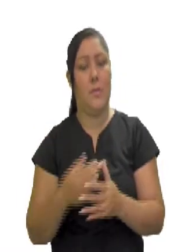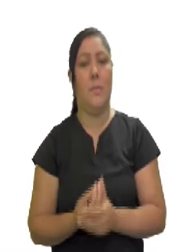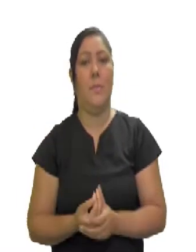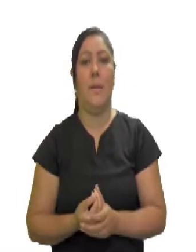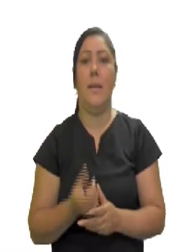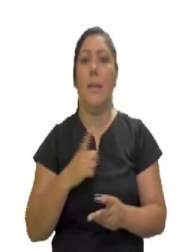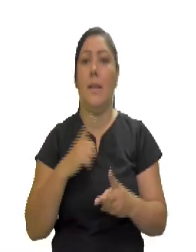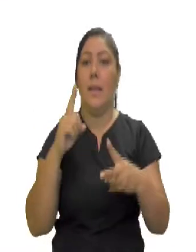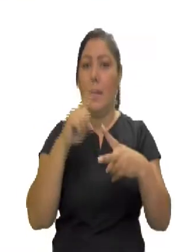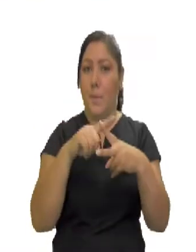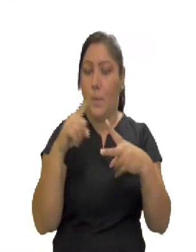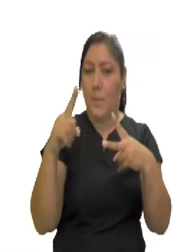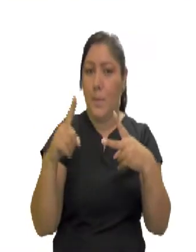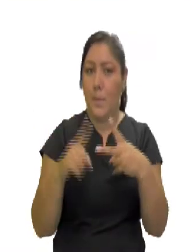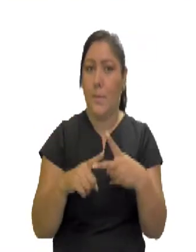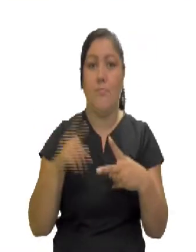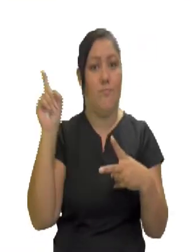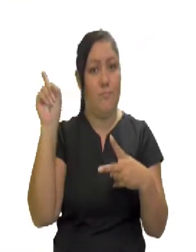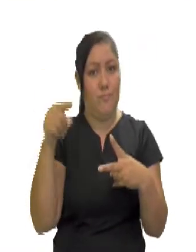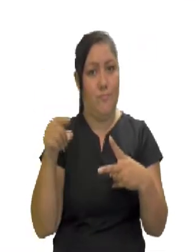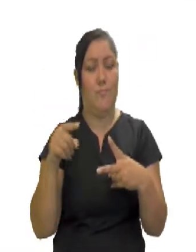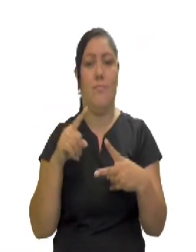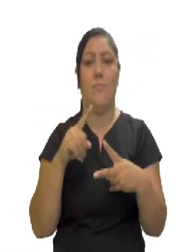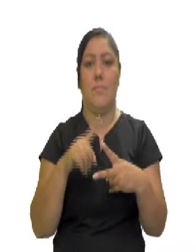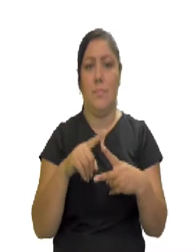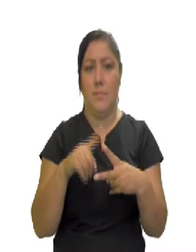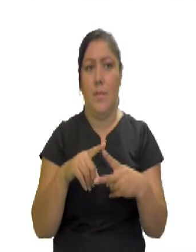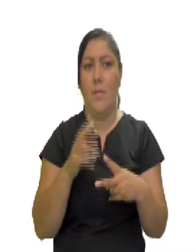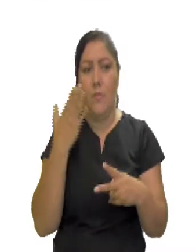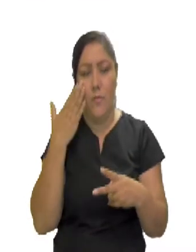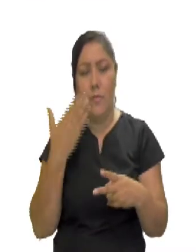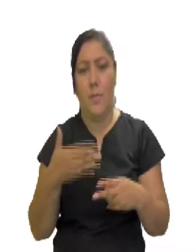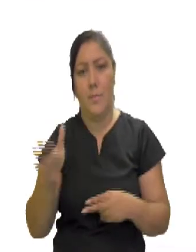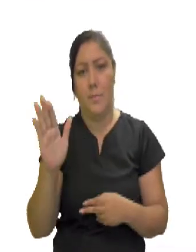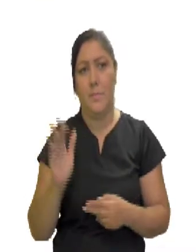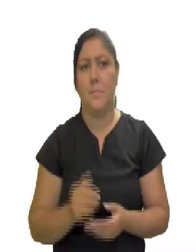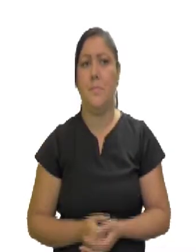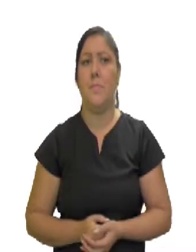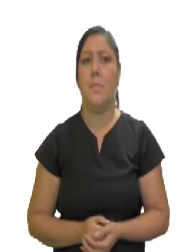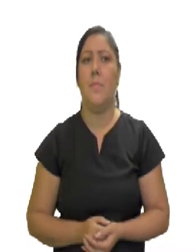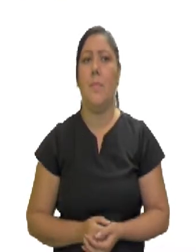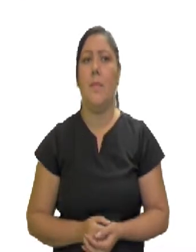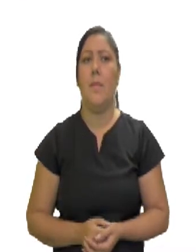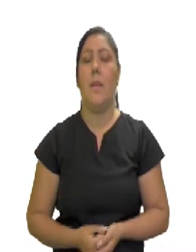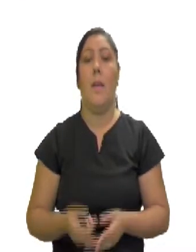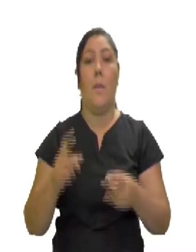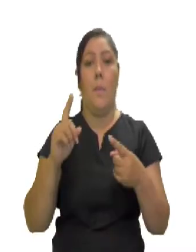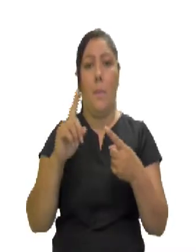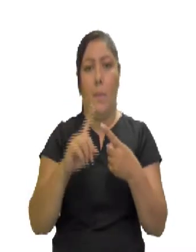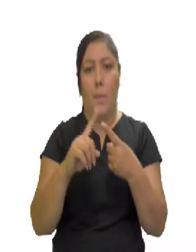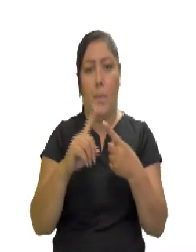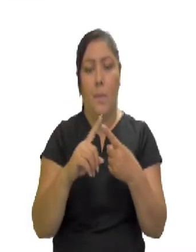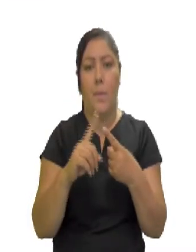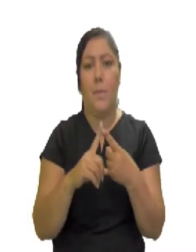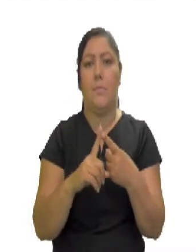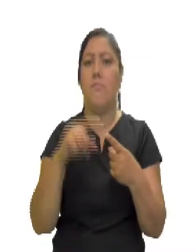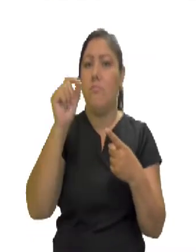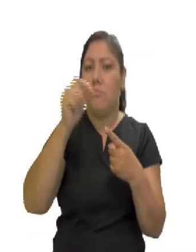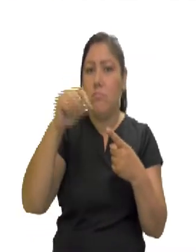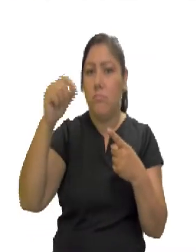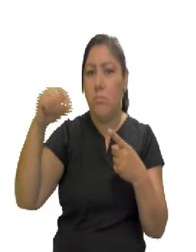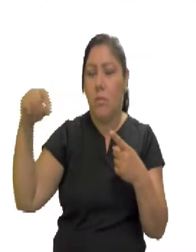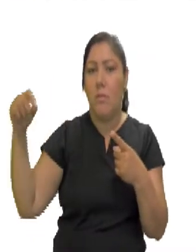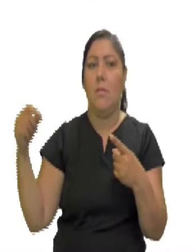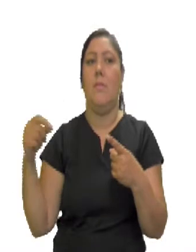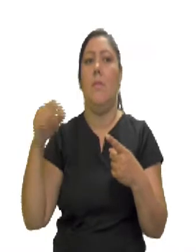acento tônico, ou não. Vamos ver. O acento gráfico é quando a sílaba tônica é indicada